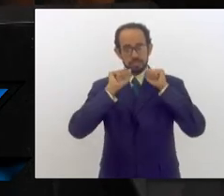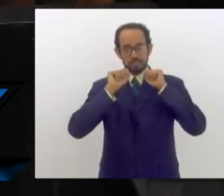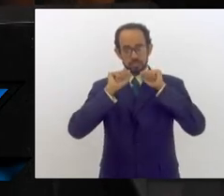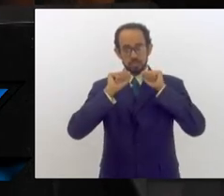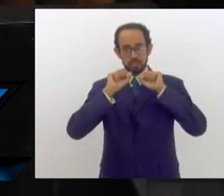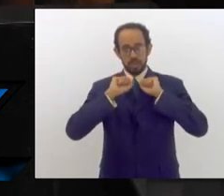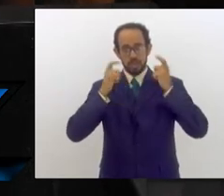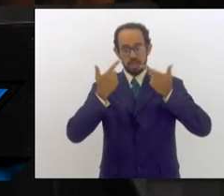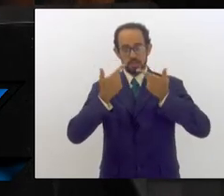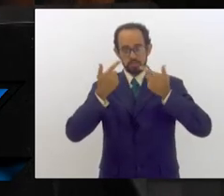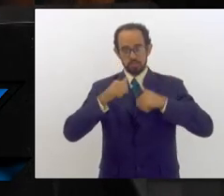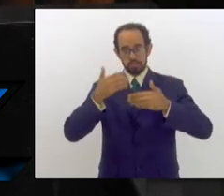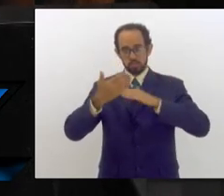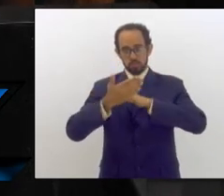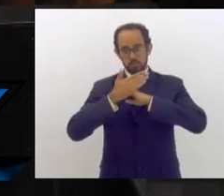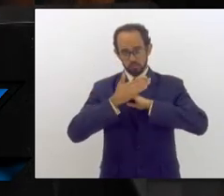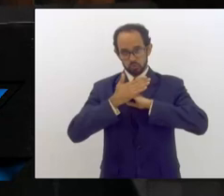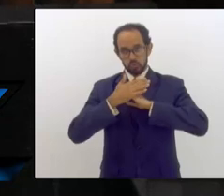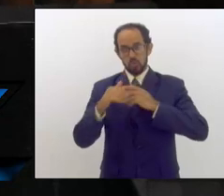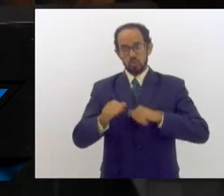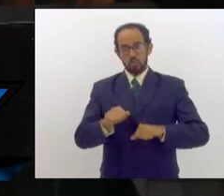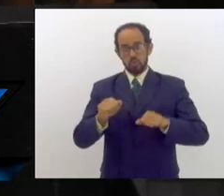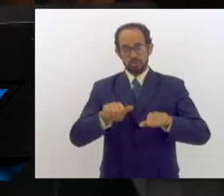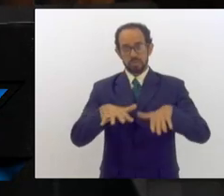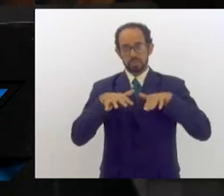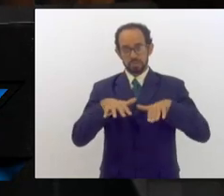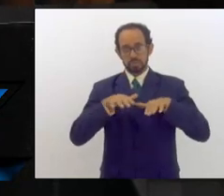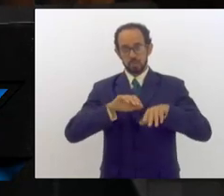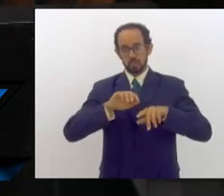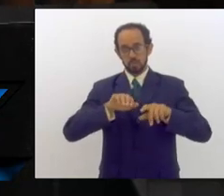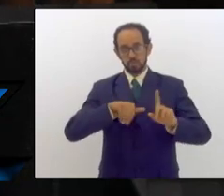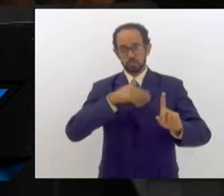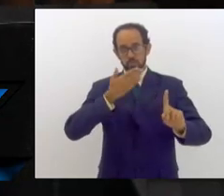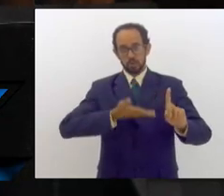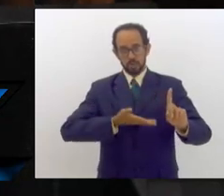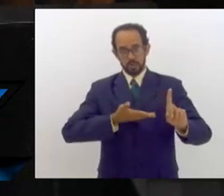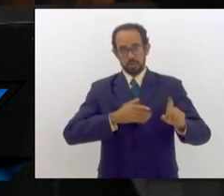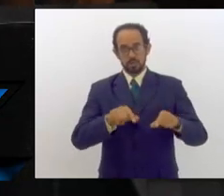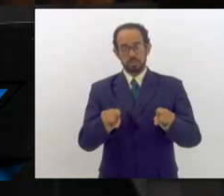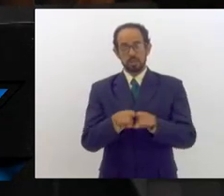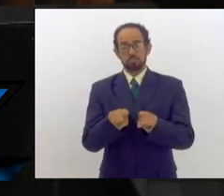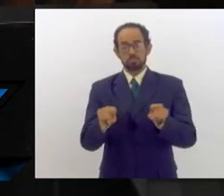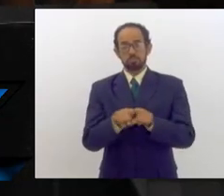colaborou conosco com essa sessão solene agradecer